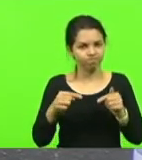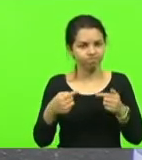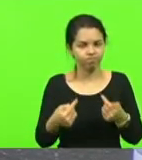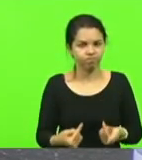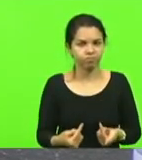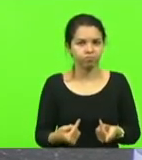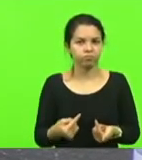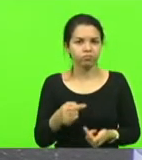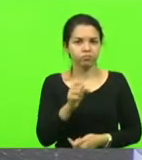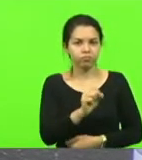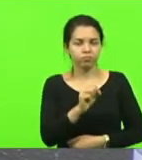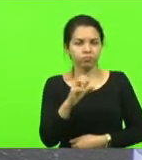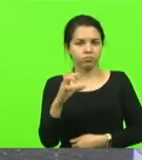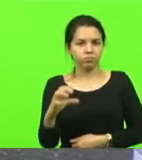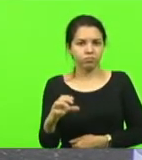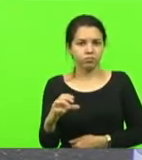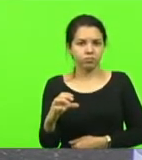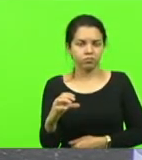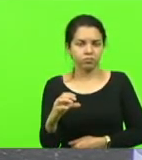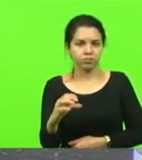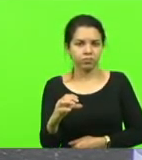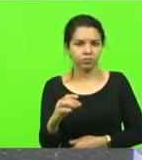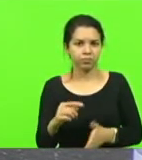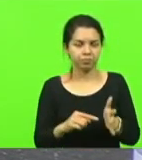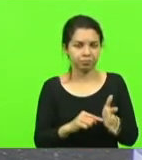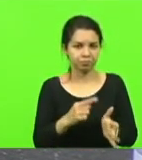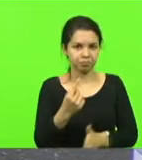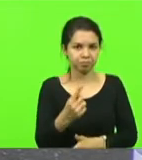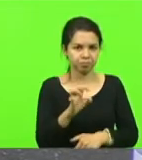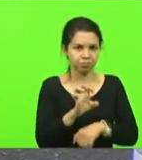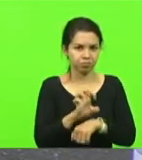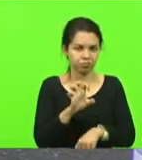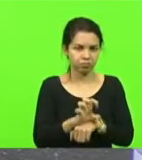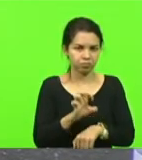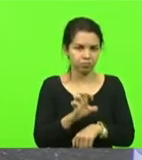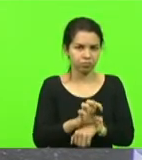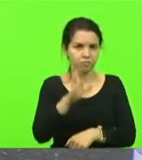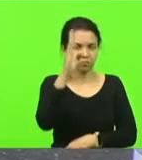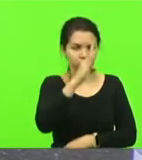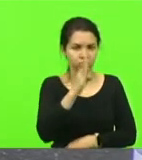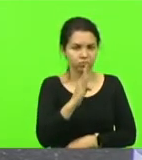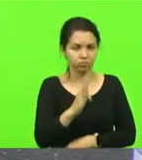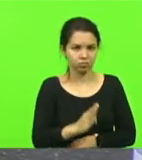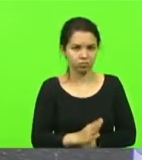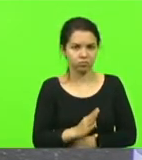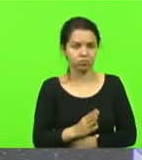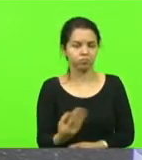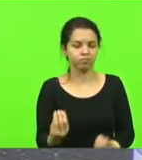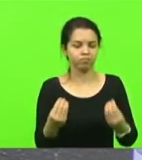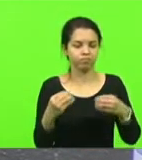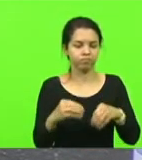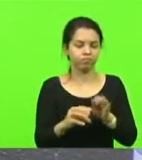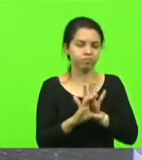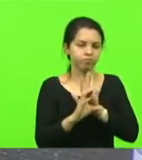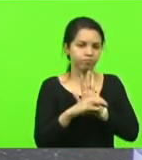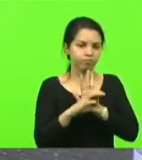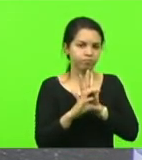Santa Catarina foi o primeiro estado da República a estabelecer o seu Código de